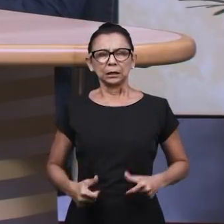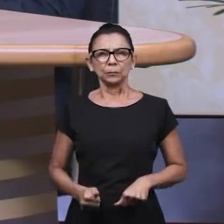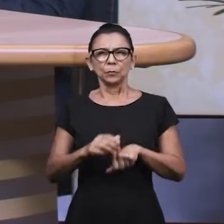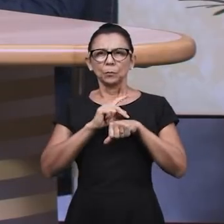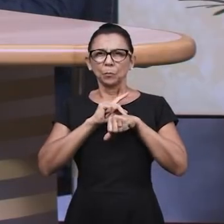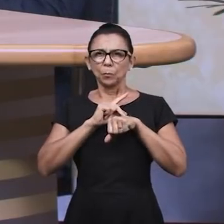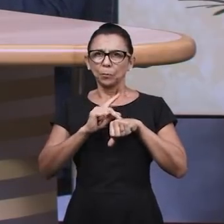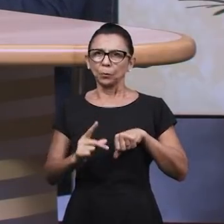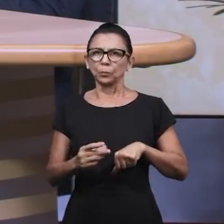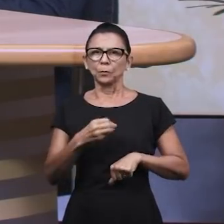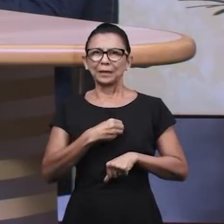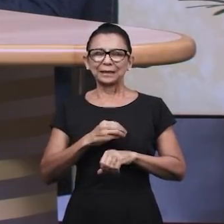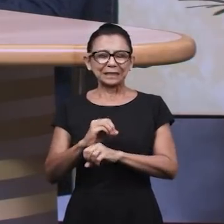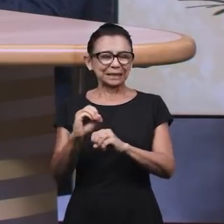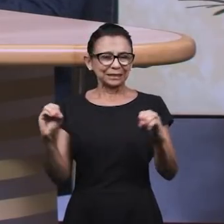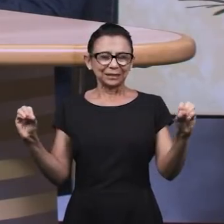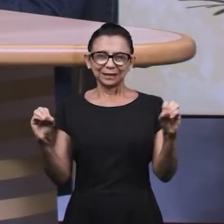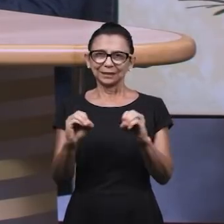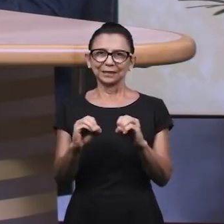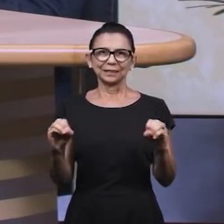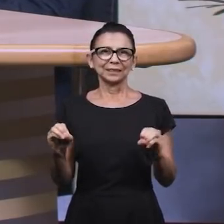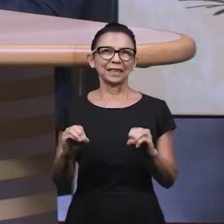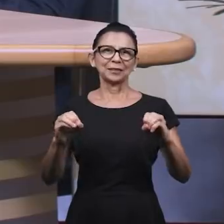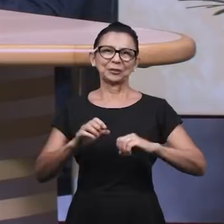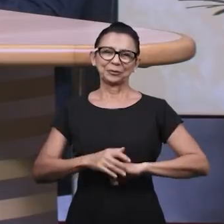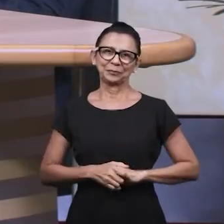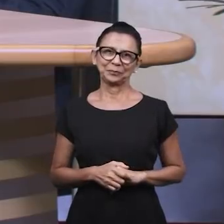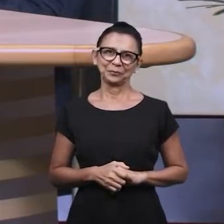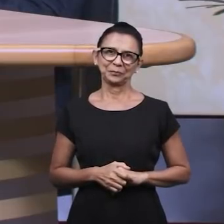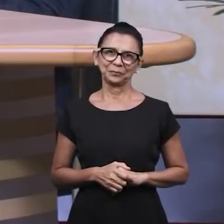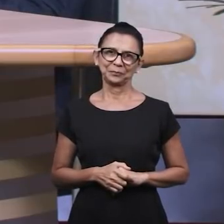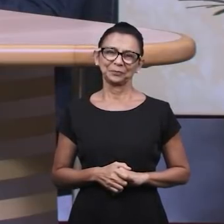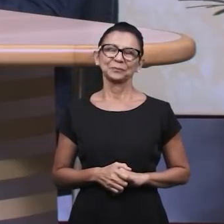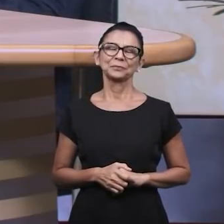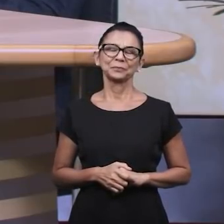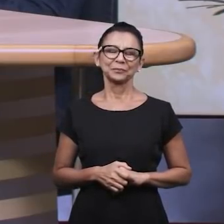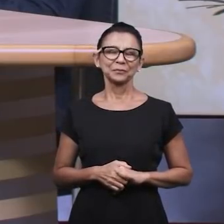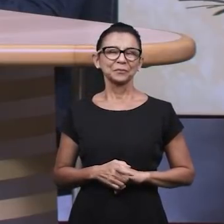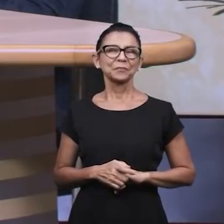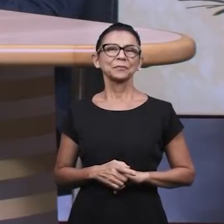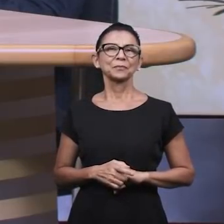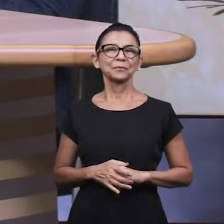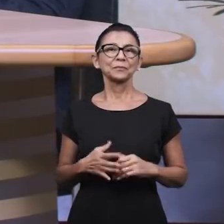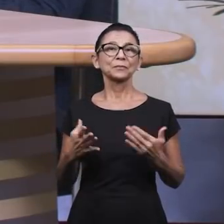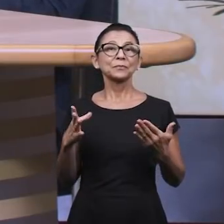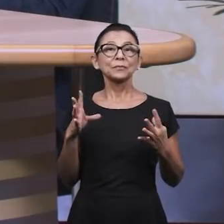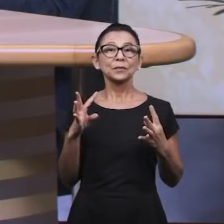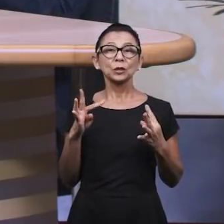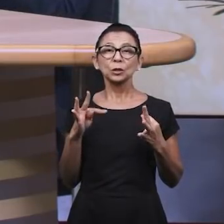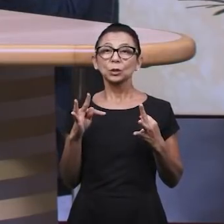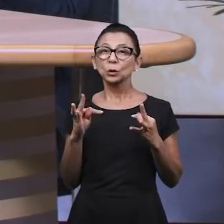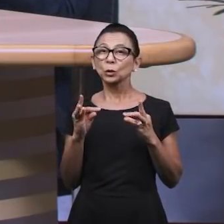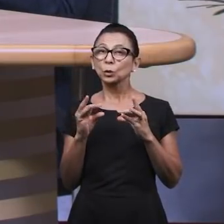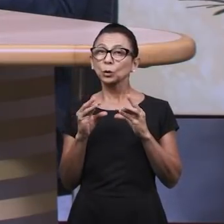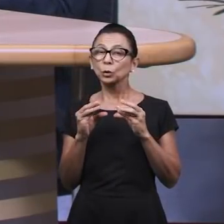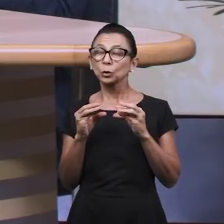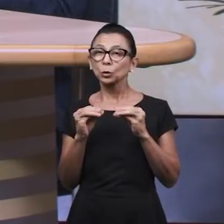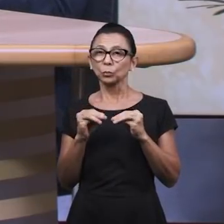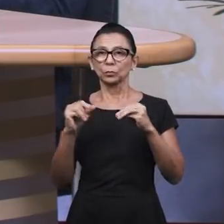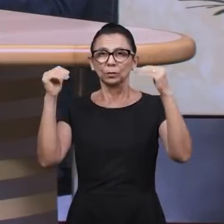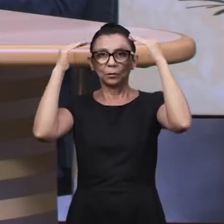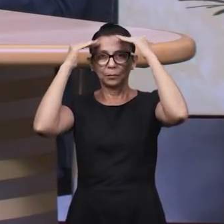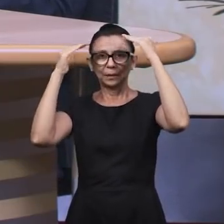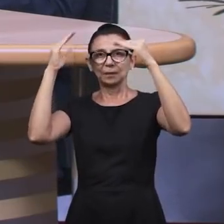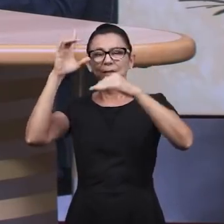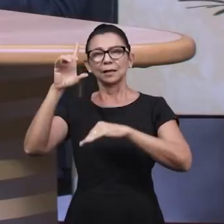mas que mostram como homens, naquilo que eles agradaram a Deus, aquele que viria um dia para fazer tudo de agradável a Deus,